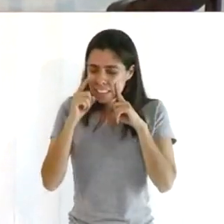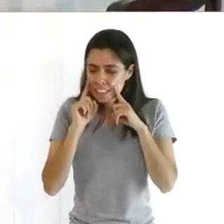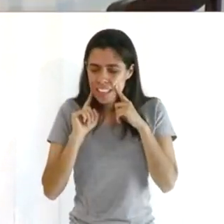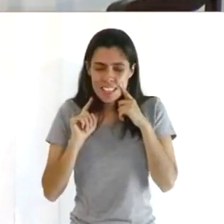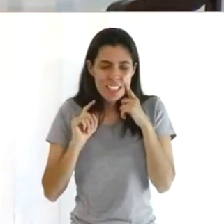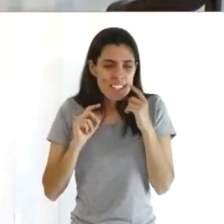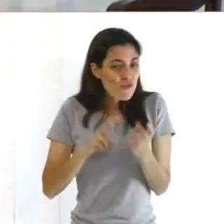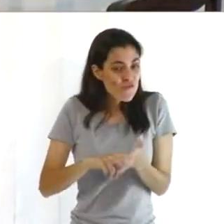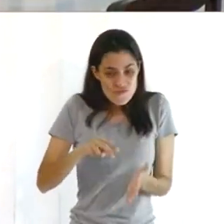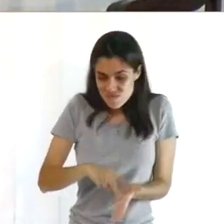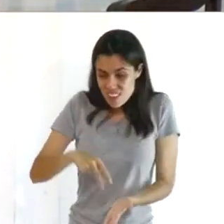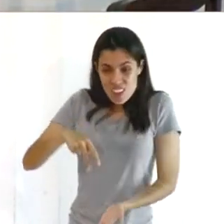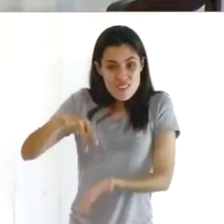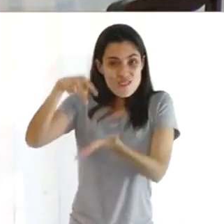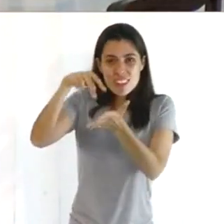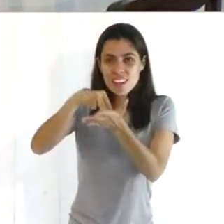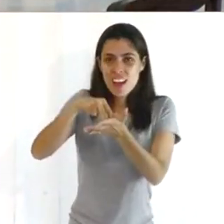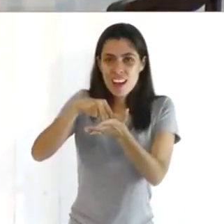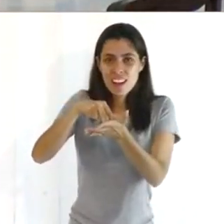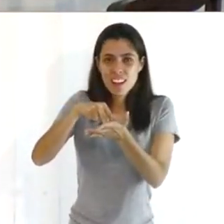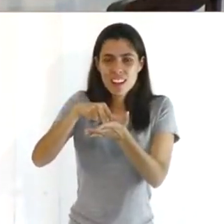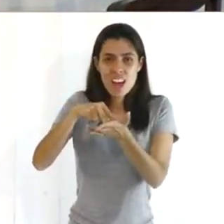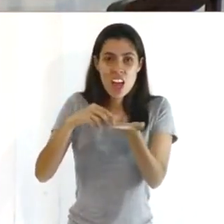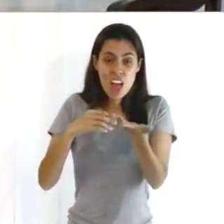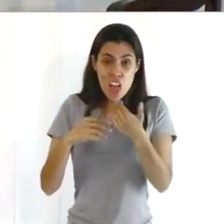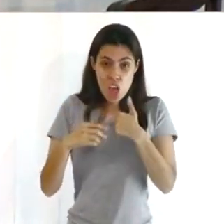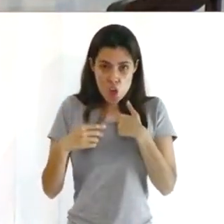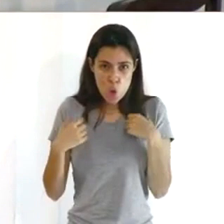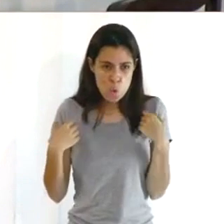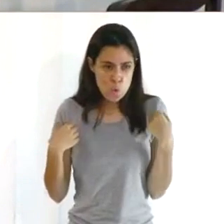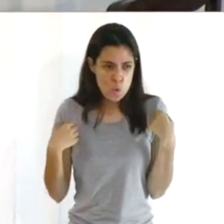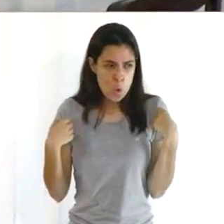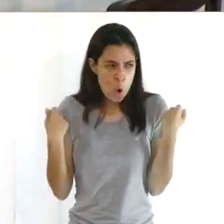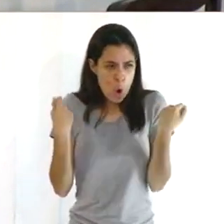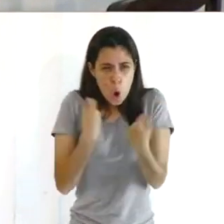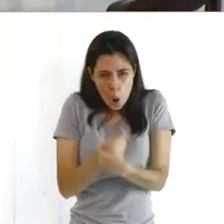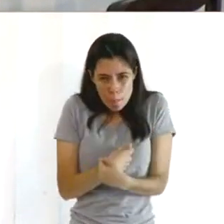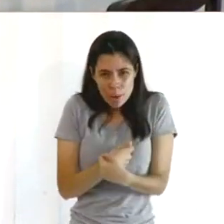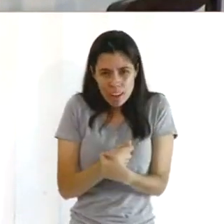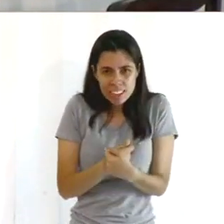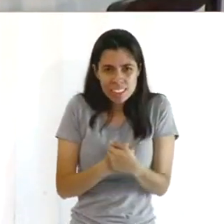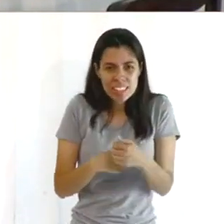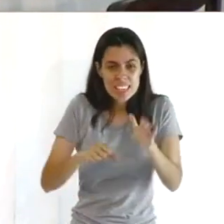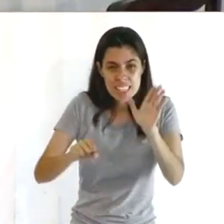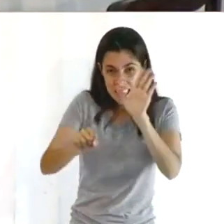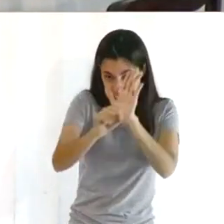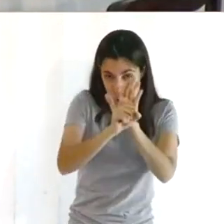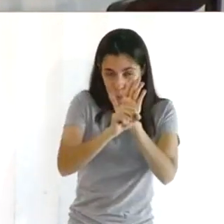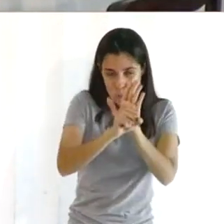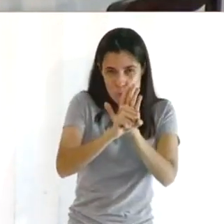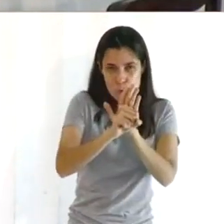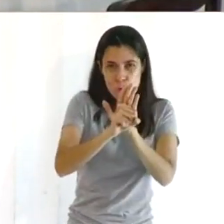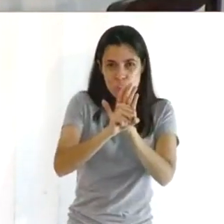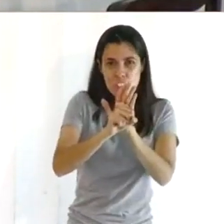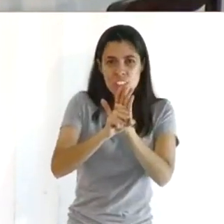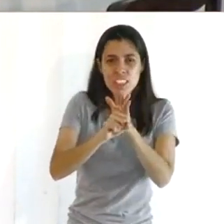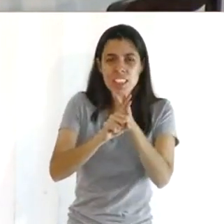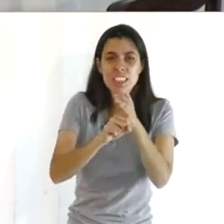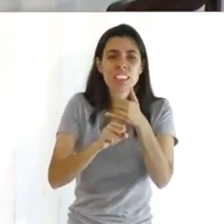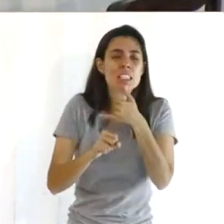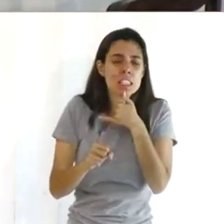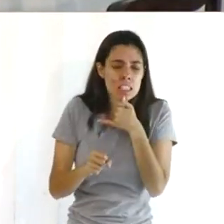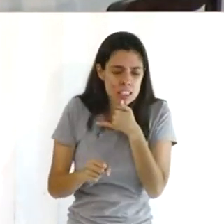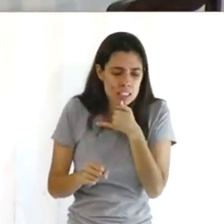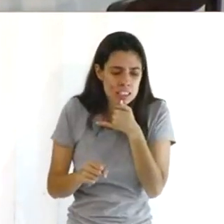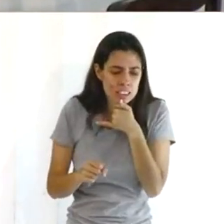alegria, para que o meu espírito te cante louvores e não se cale. Senhor Deus meu,